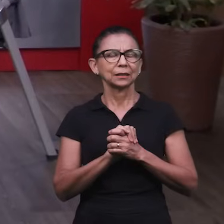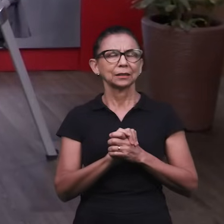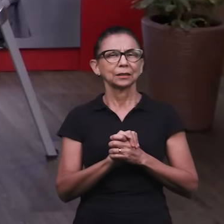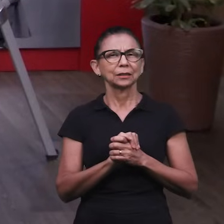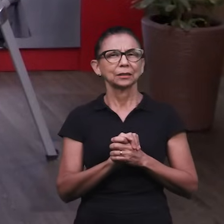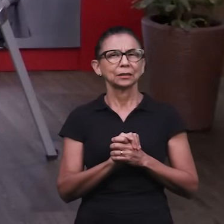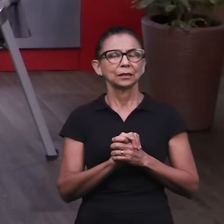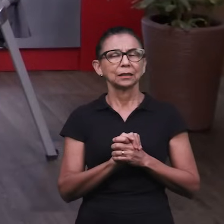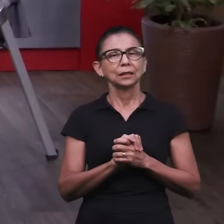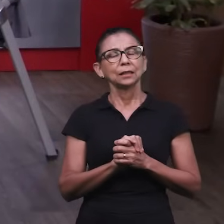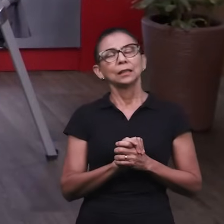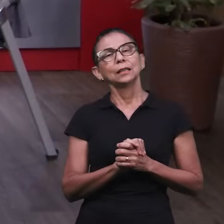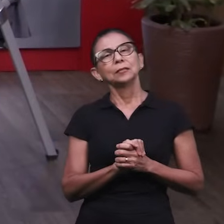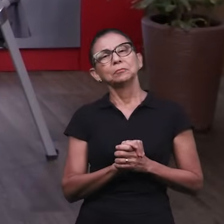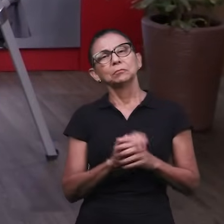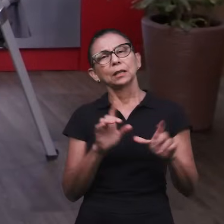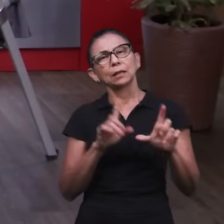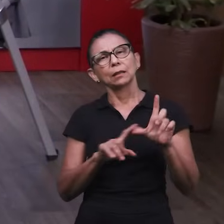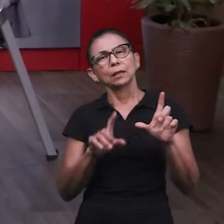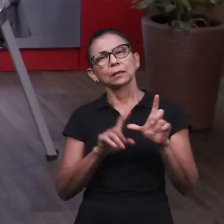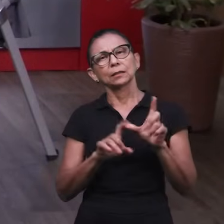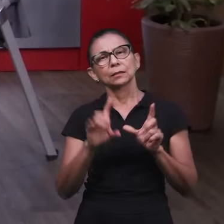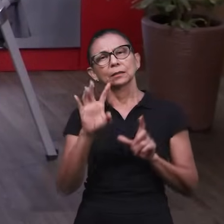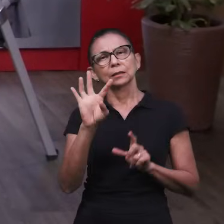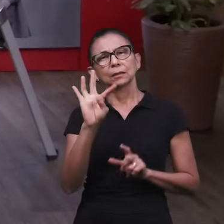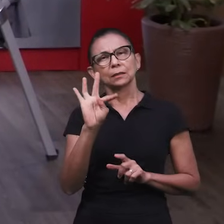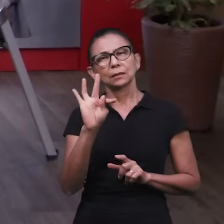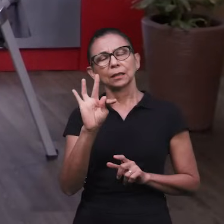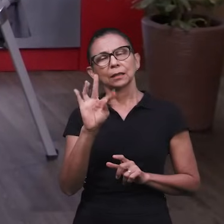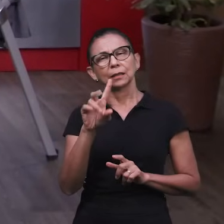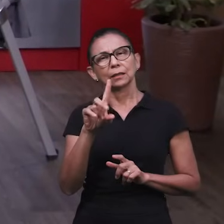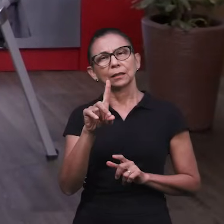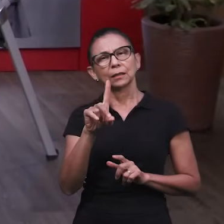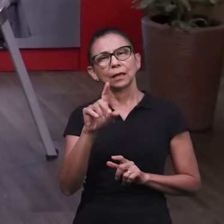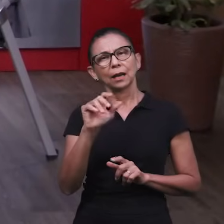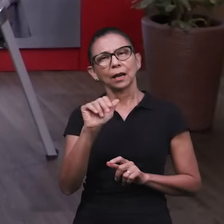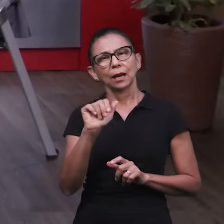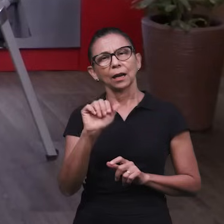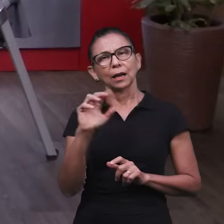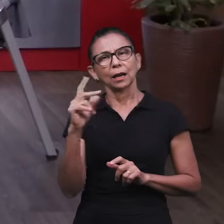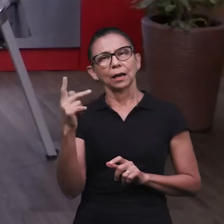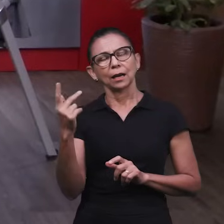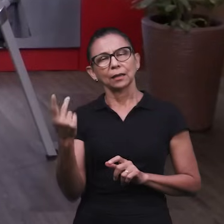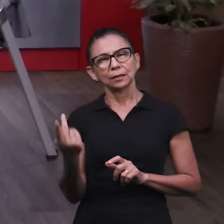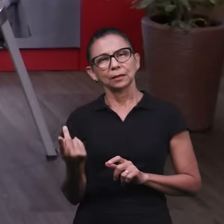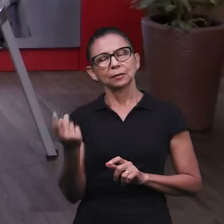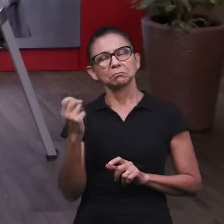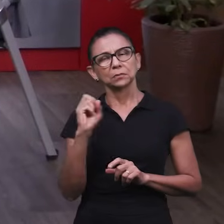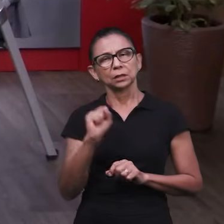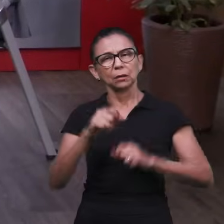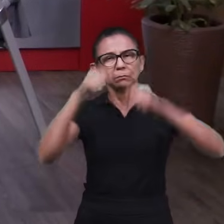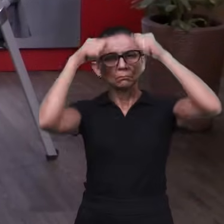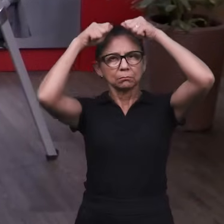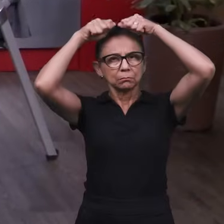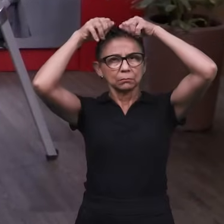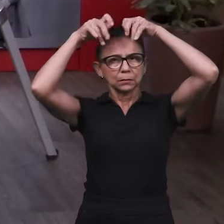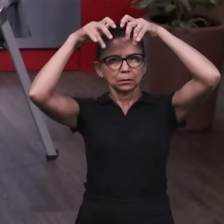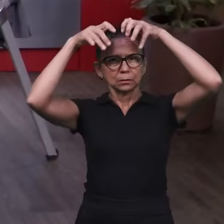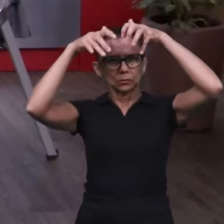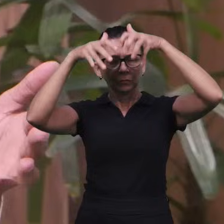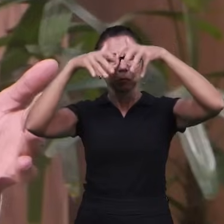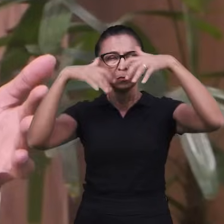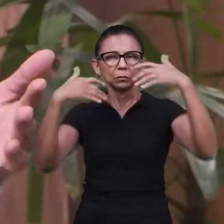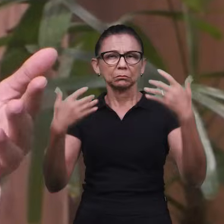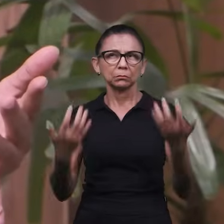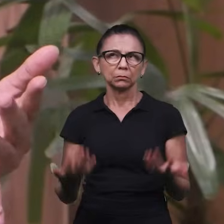TDAH é uma sigla que designa um transtorno do neurodesenvolvimento, entre outros. Este é um que se